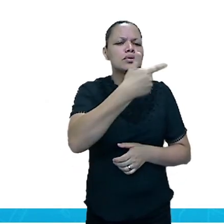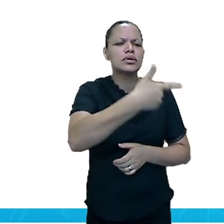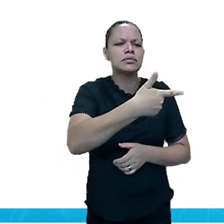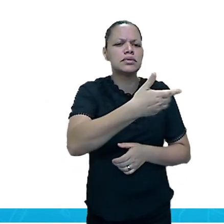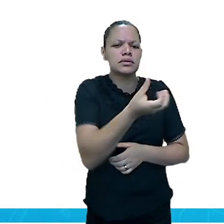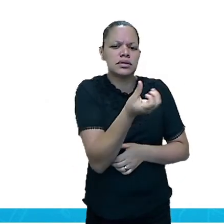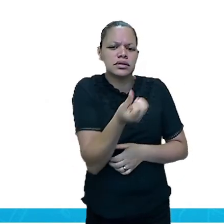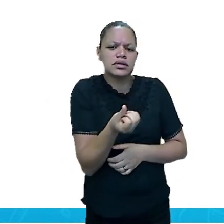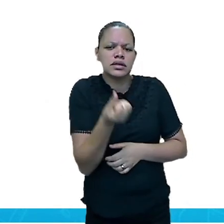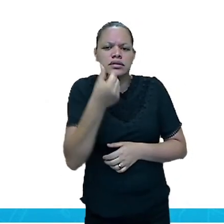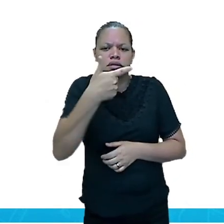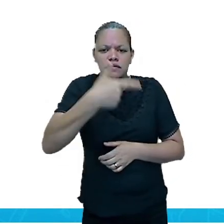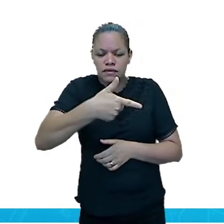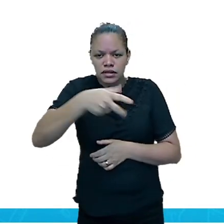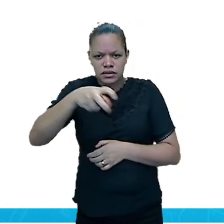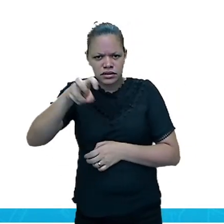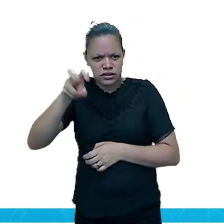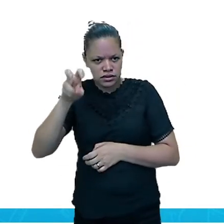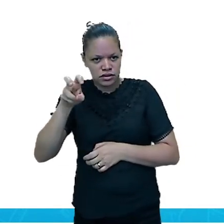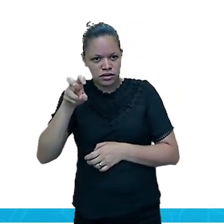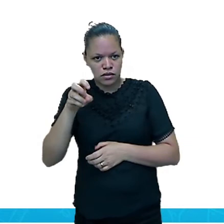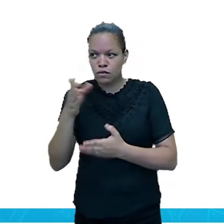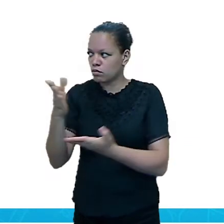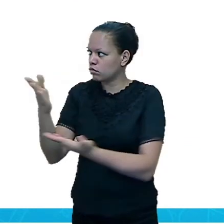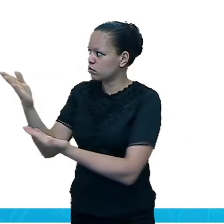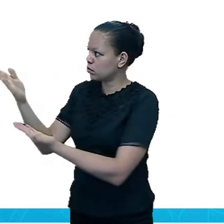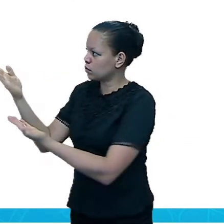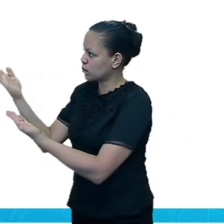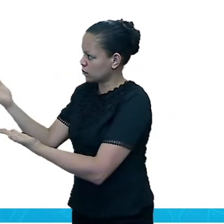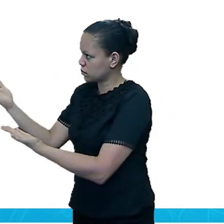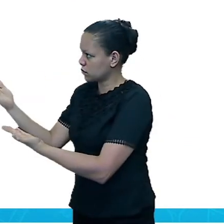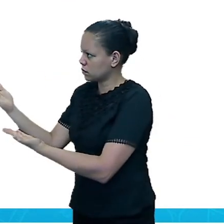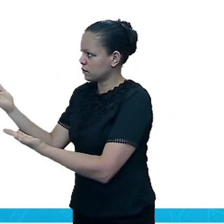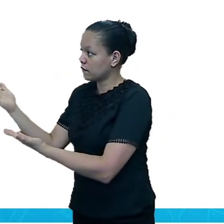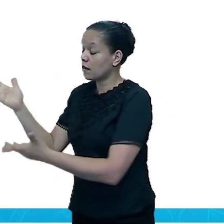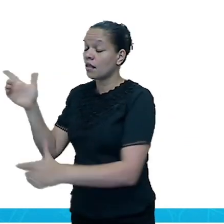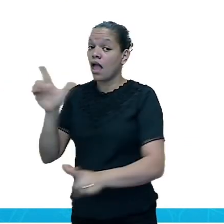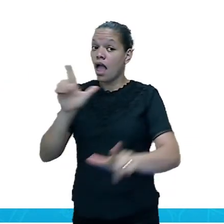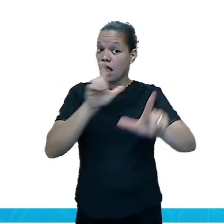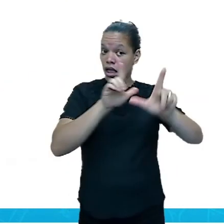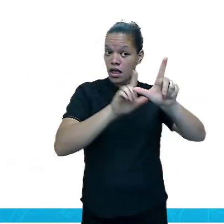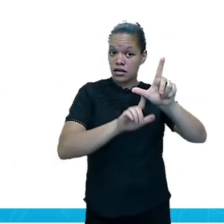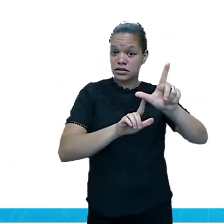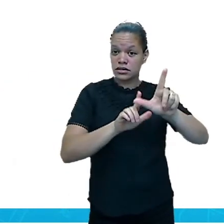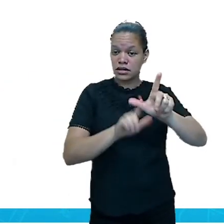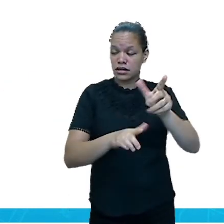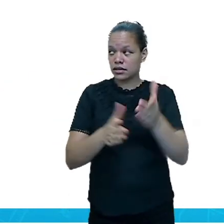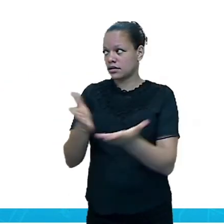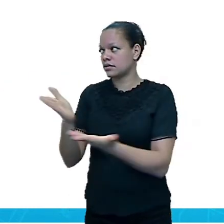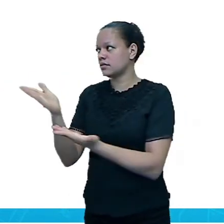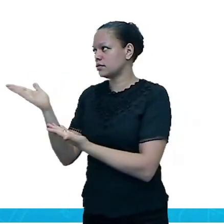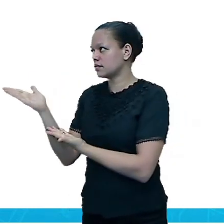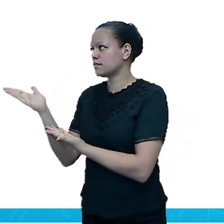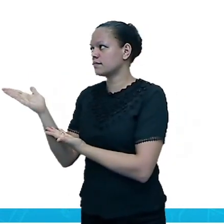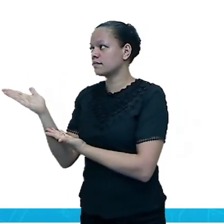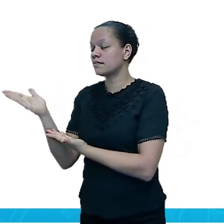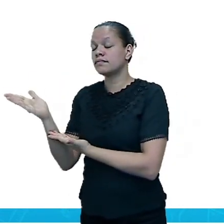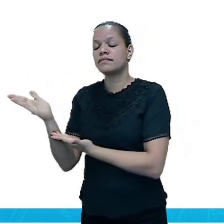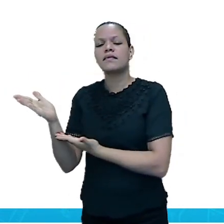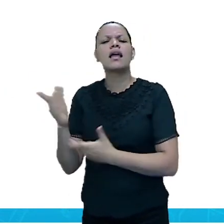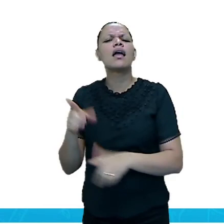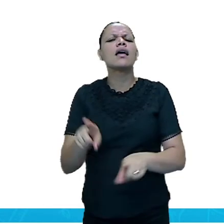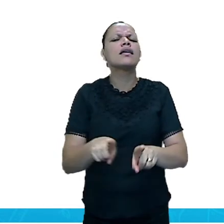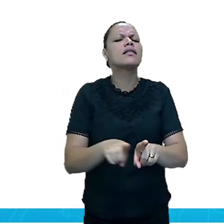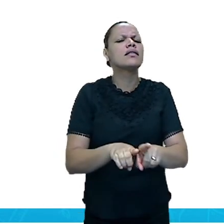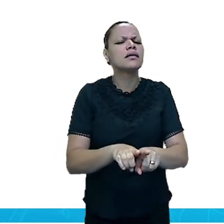2.625. Seria todo este número aqui para formar este algarismo. E só uma informação,